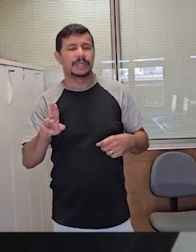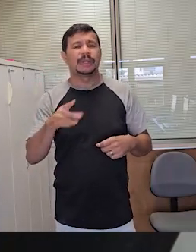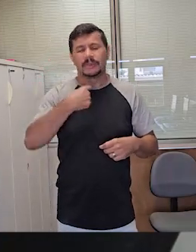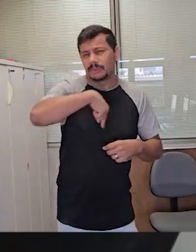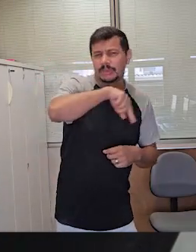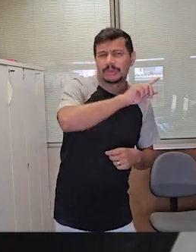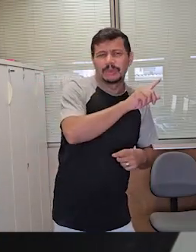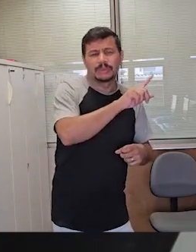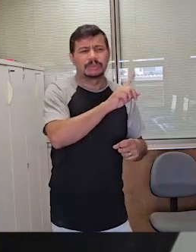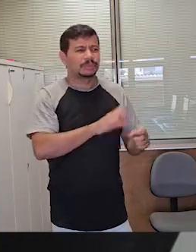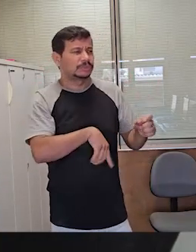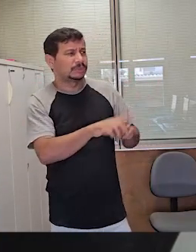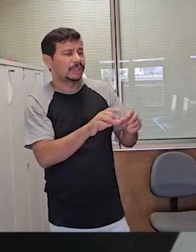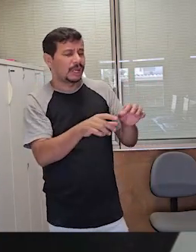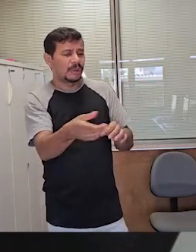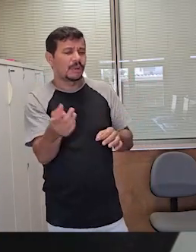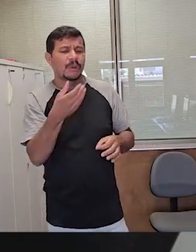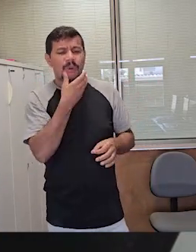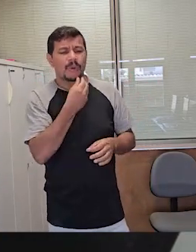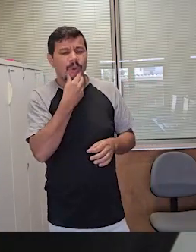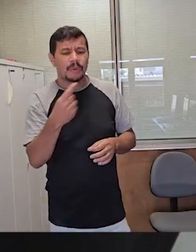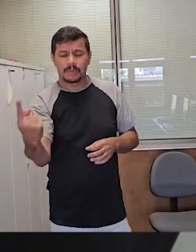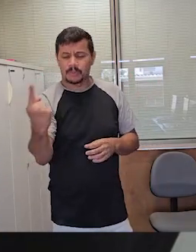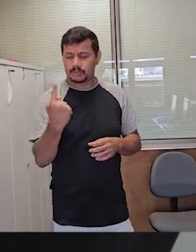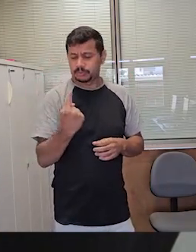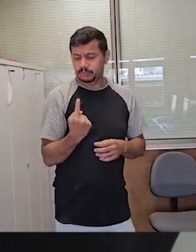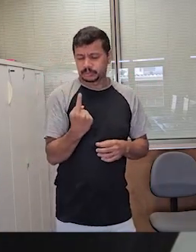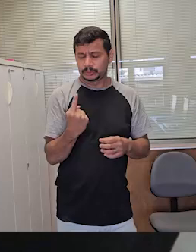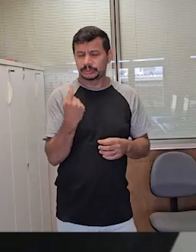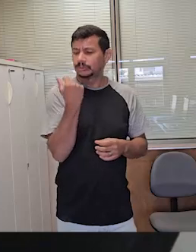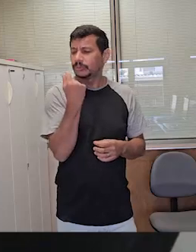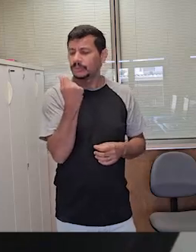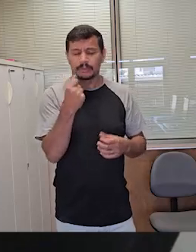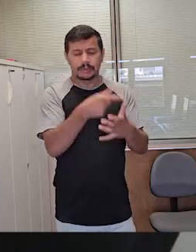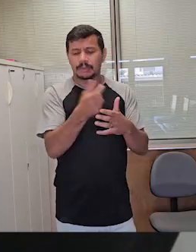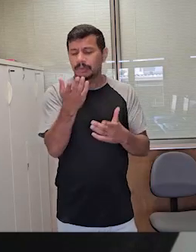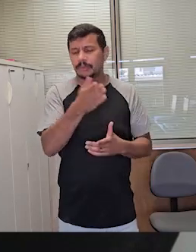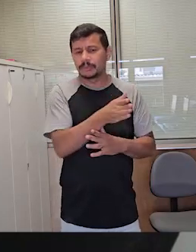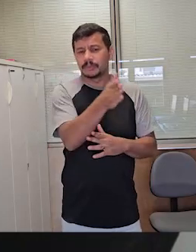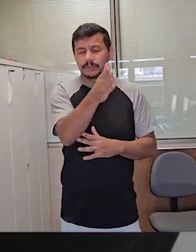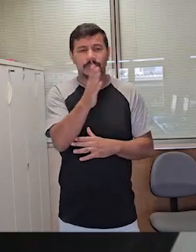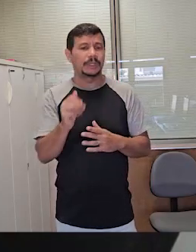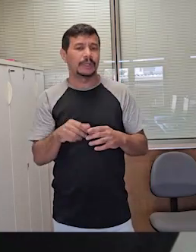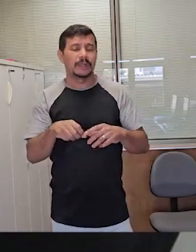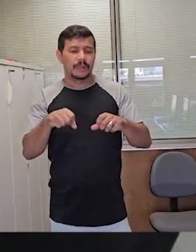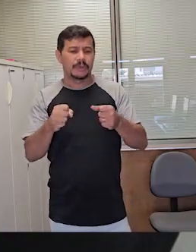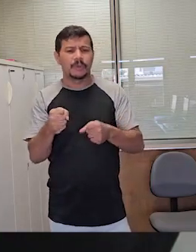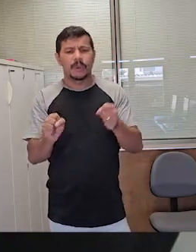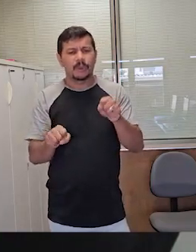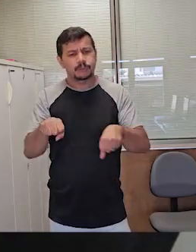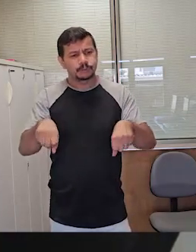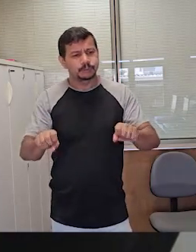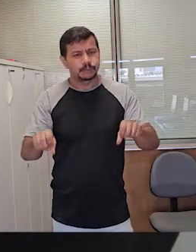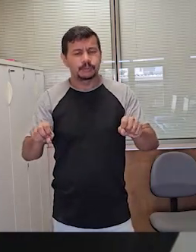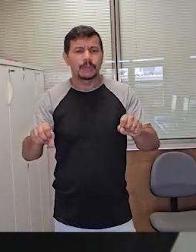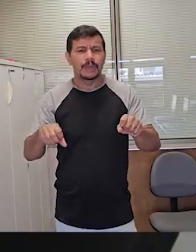certo? Então a gente chama o Uber, o camarada cobra lá um valor para nos levar até tal canto. No meio do caminho acontece